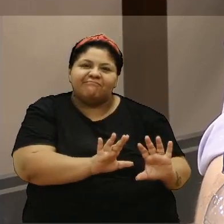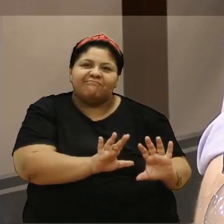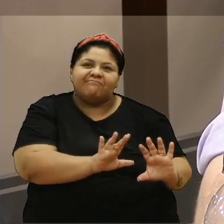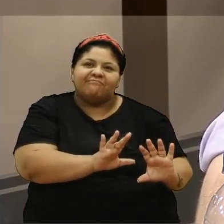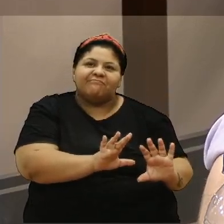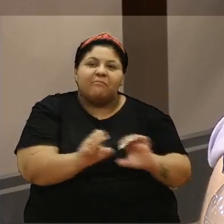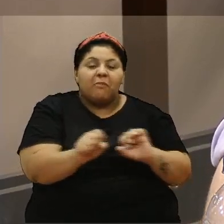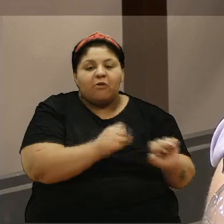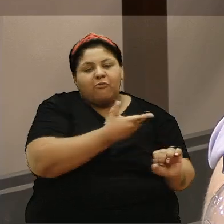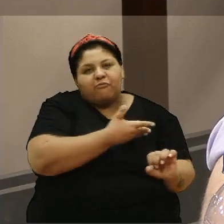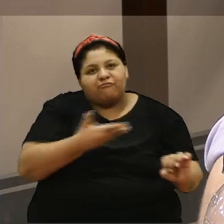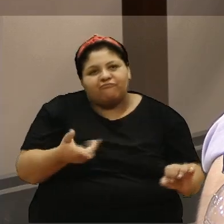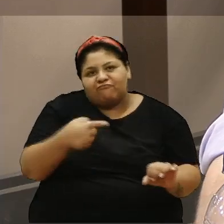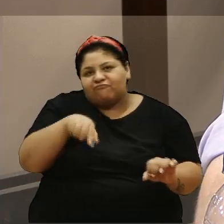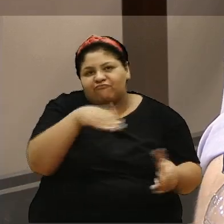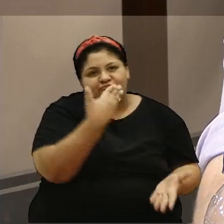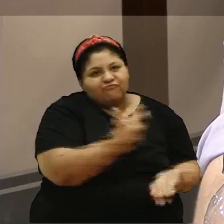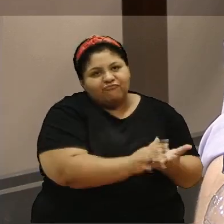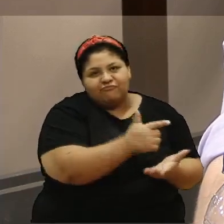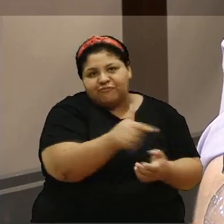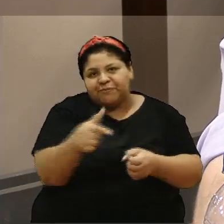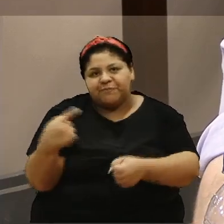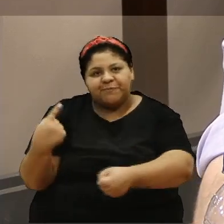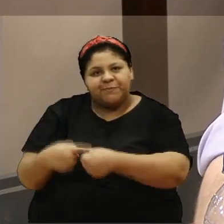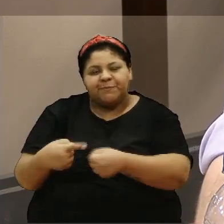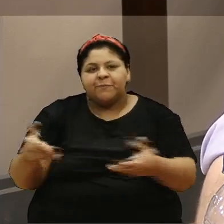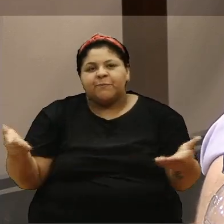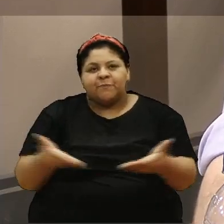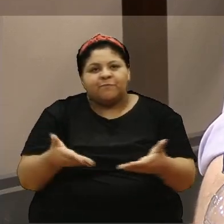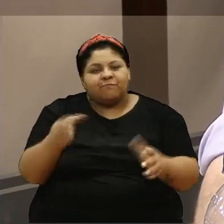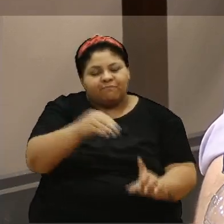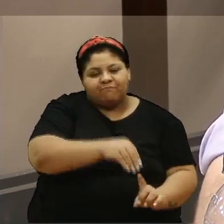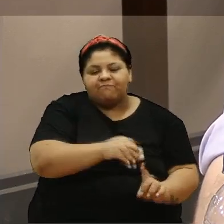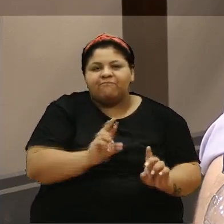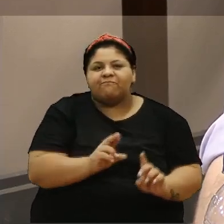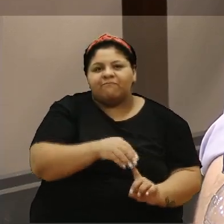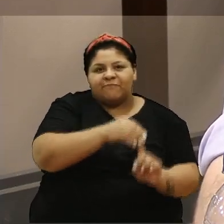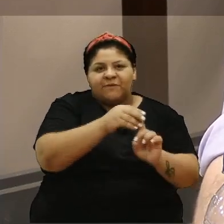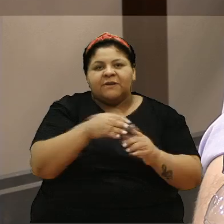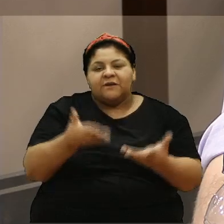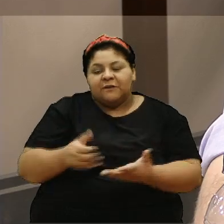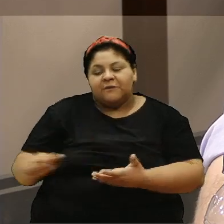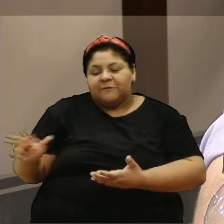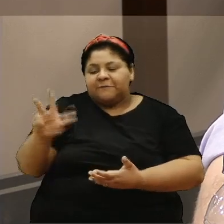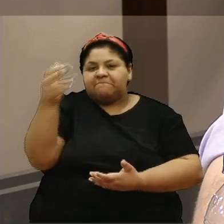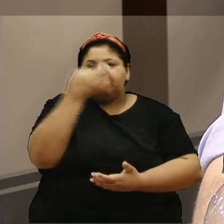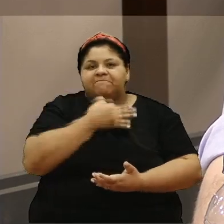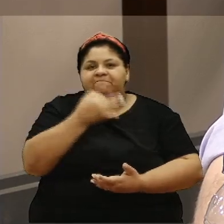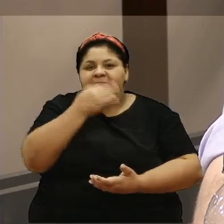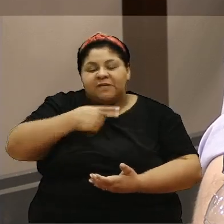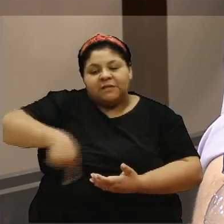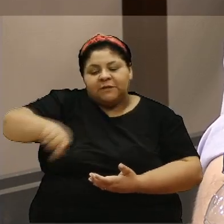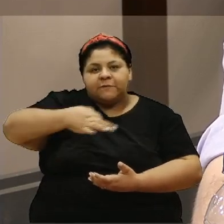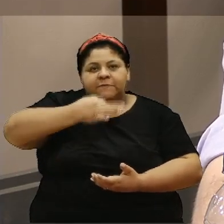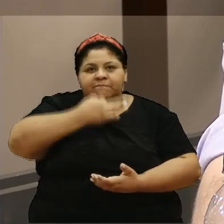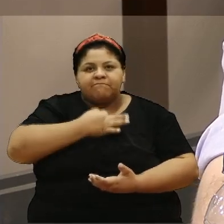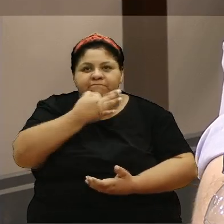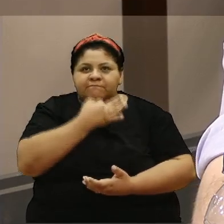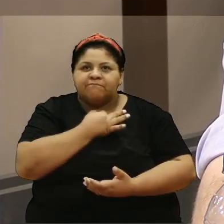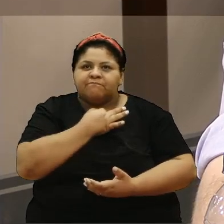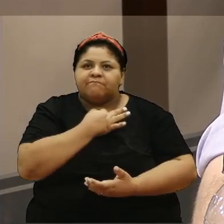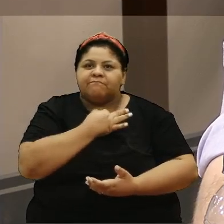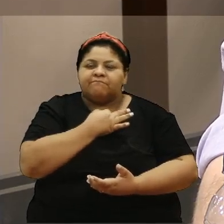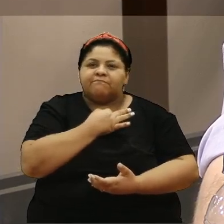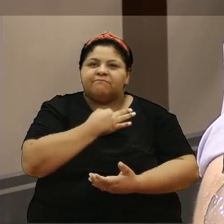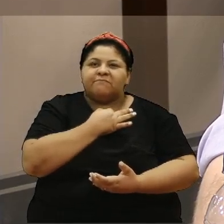parte do poder público, a gente vai perder para outras cidades que hoje se tornaram referência. Então, valorizar Caxias do Sul ou a nossa cidade é uma